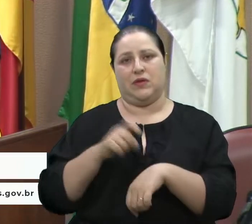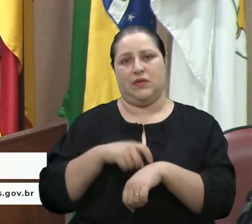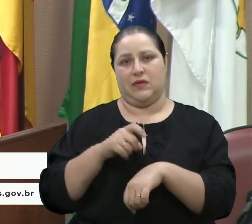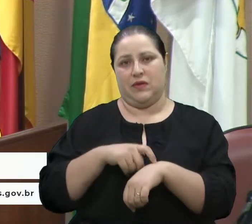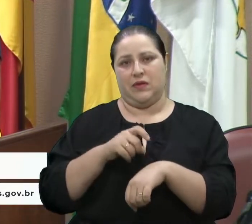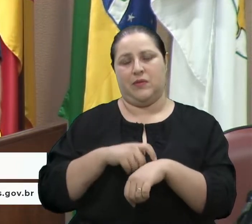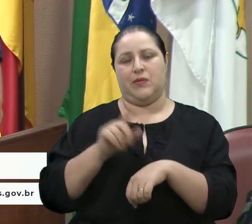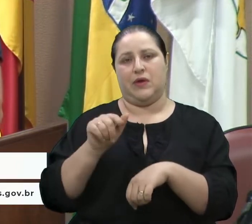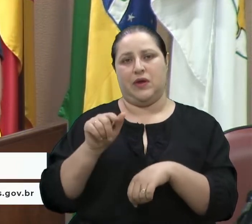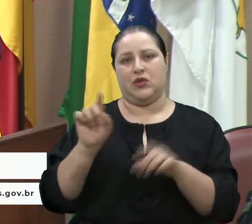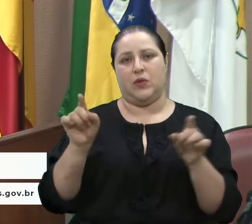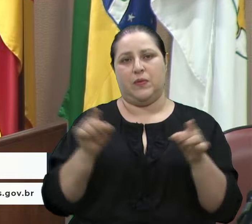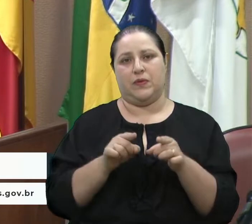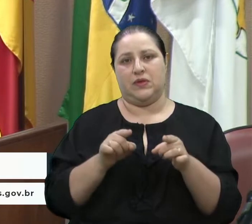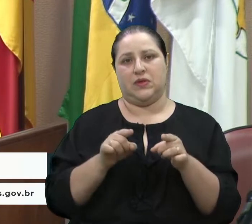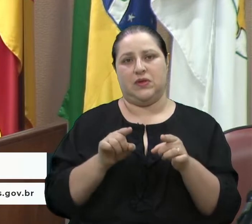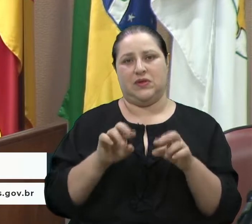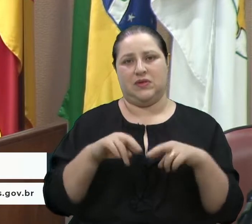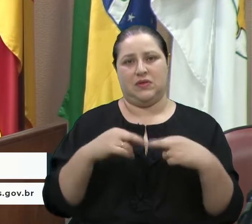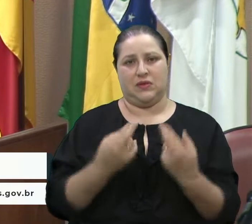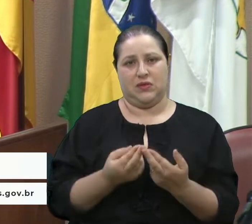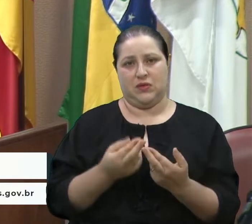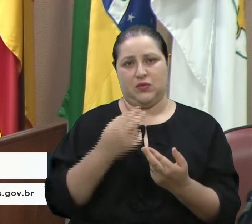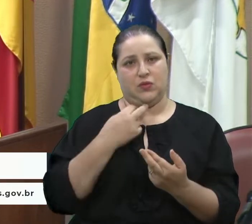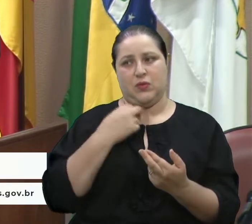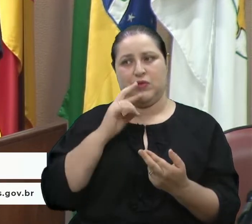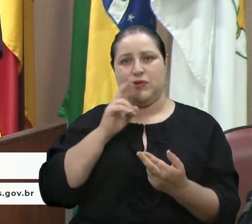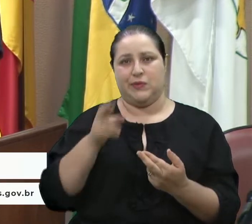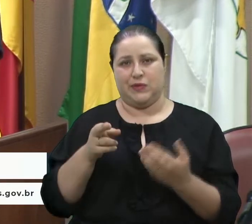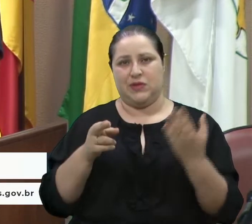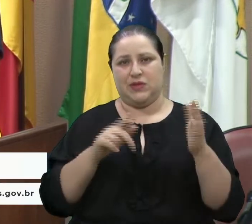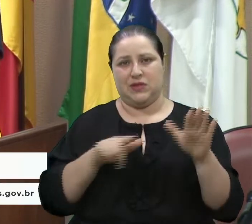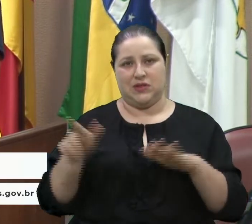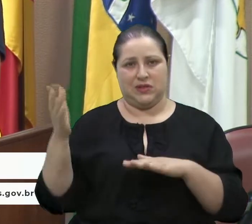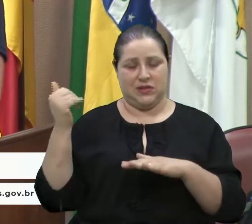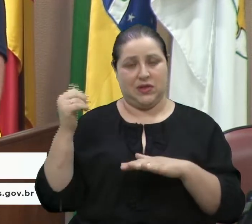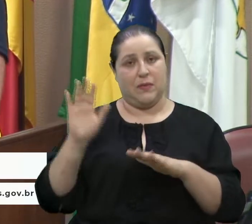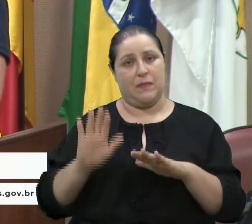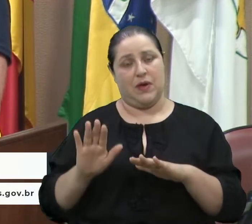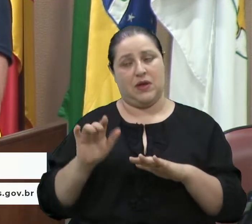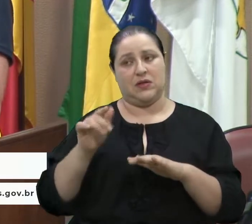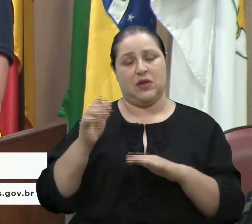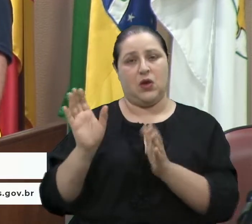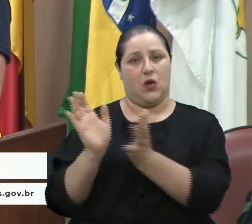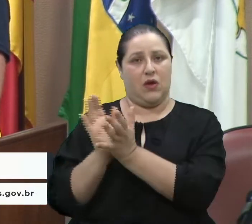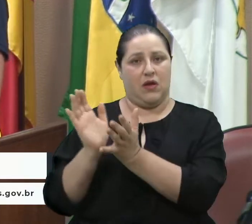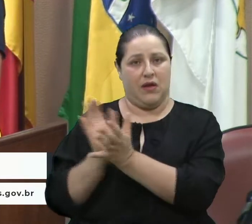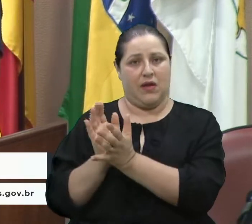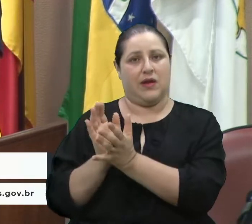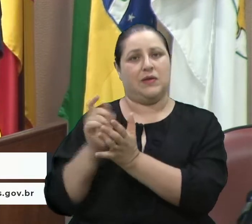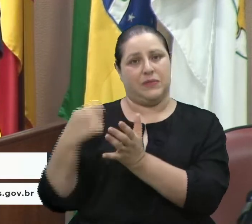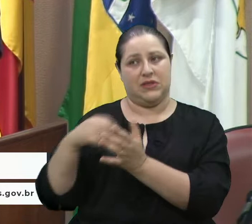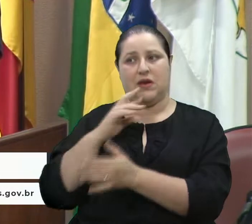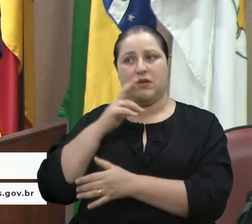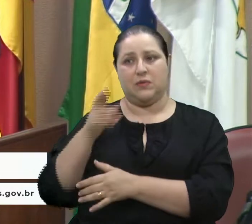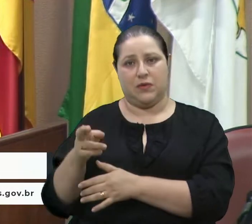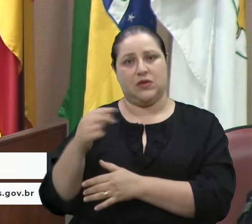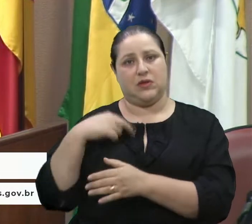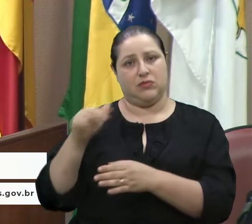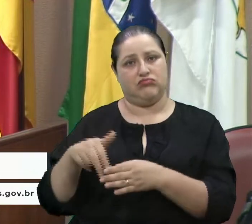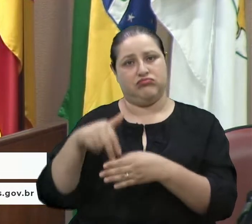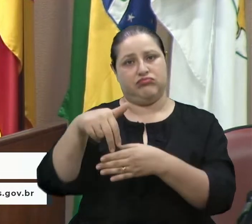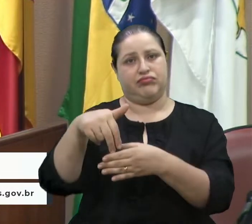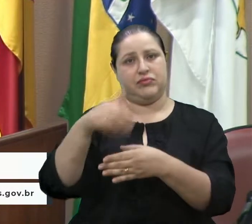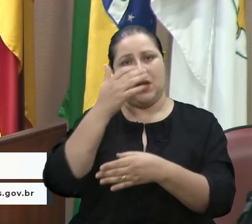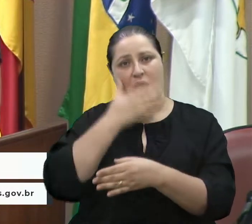eram só no pequeno expediente, a gente acabou não tendo como responder, mas para não deixar o colega... sem resposta, subo essa tribuna e eu acho que